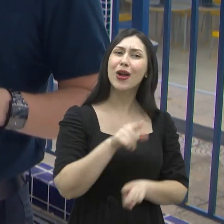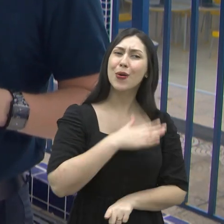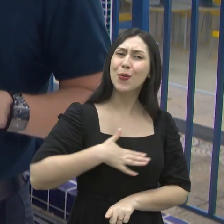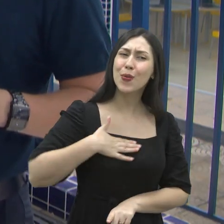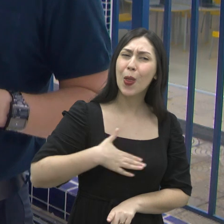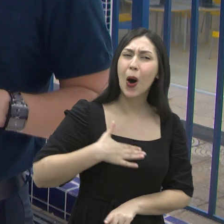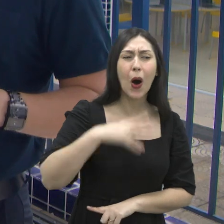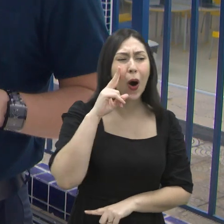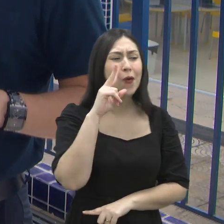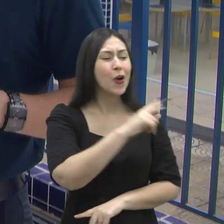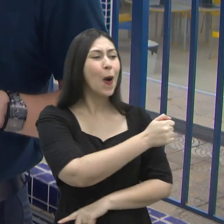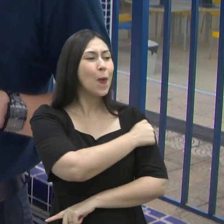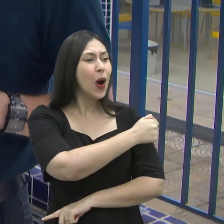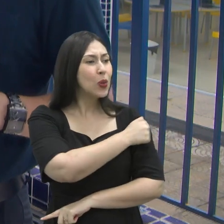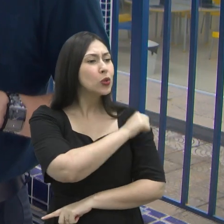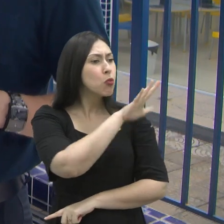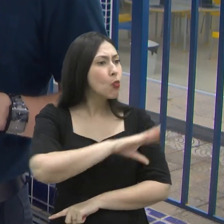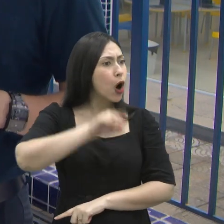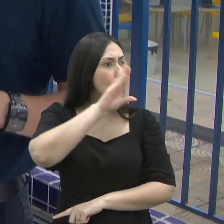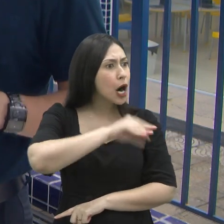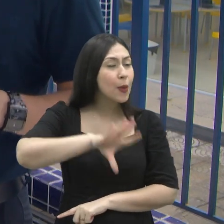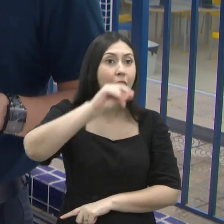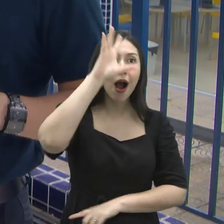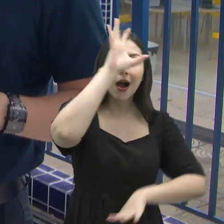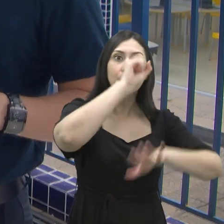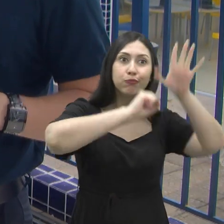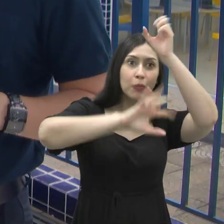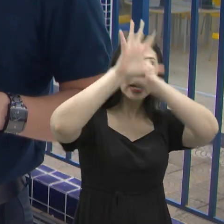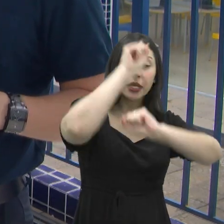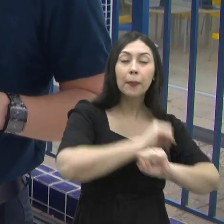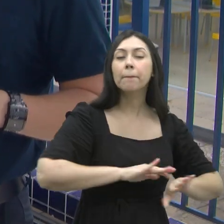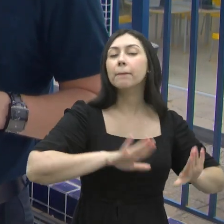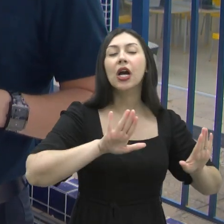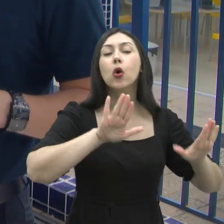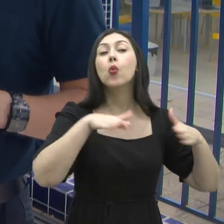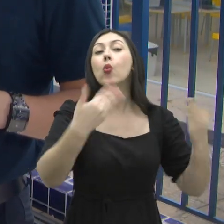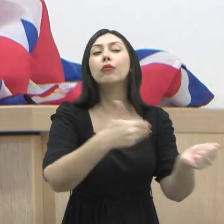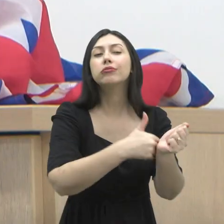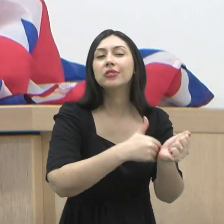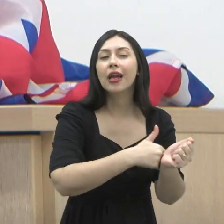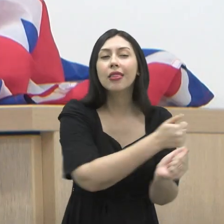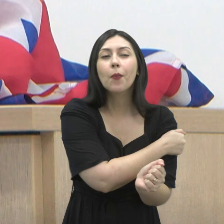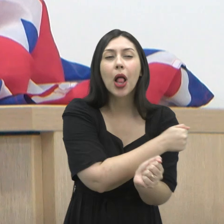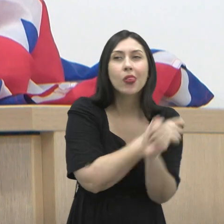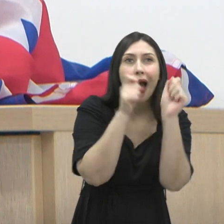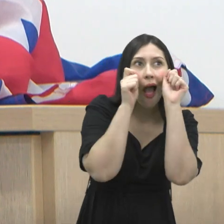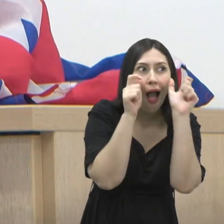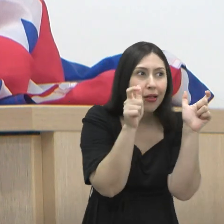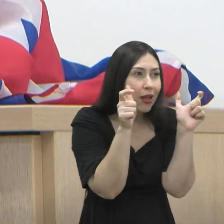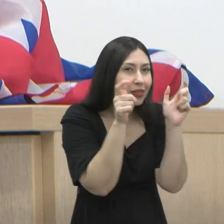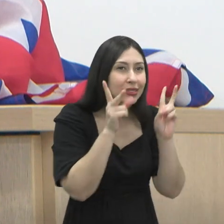quando você vê um aluno aprendendo de fato aquele idioma. Qual é o segredo para manter os alunos interessados e